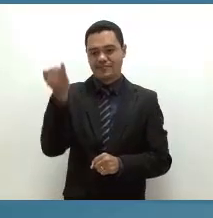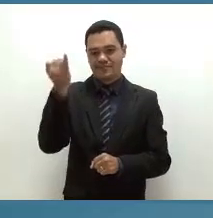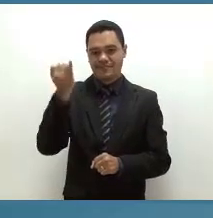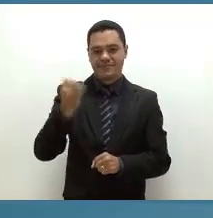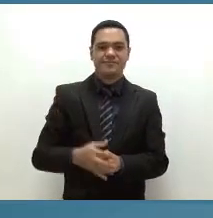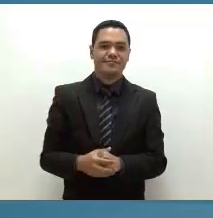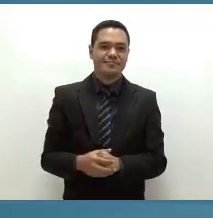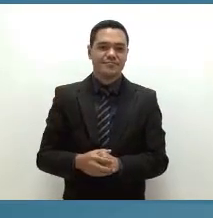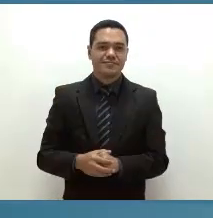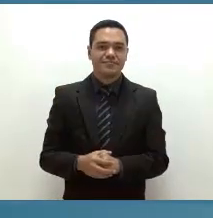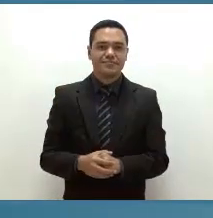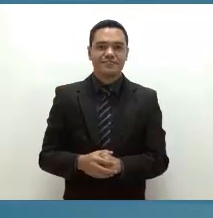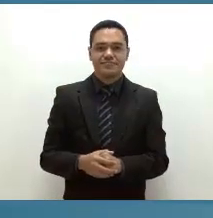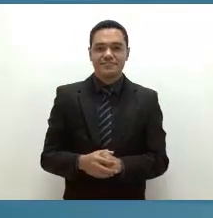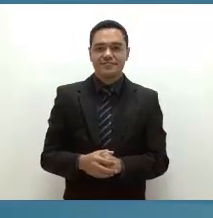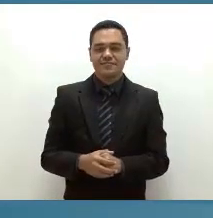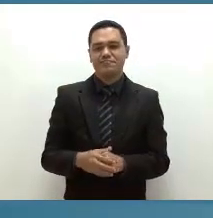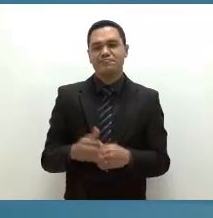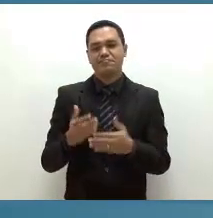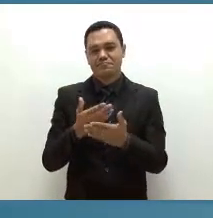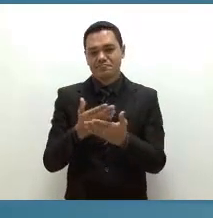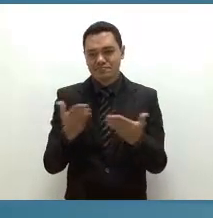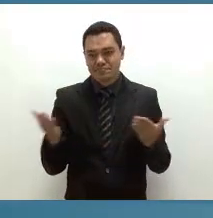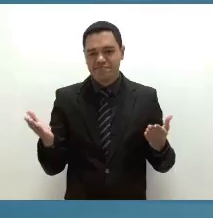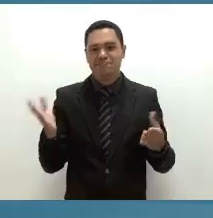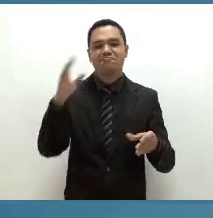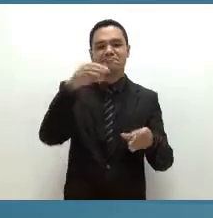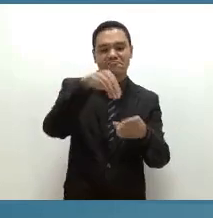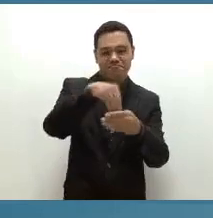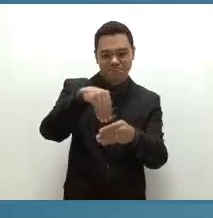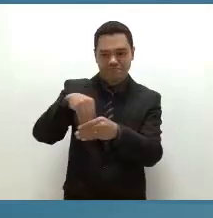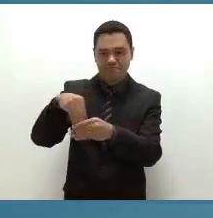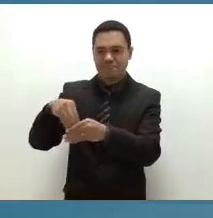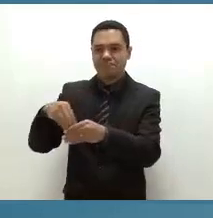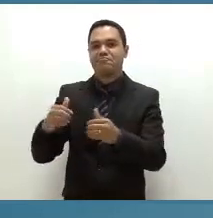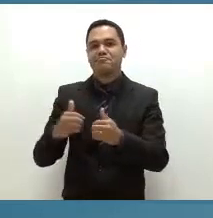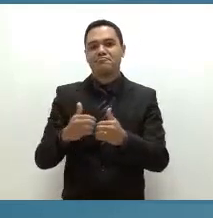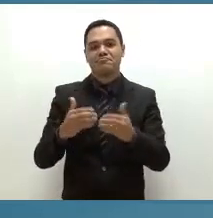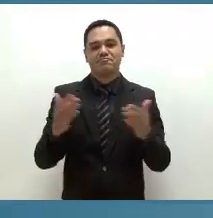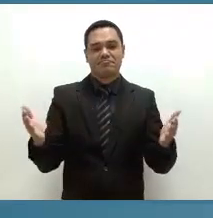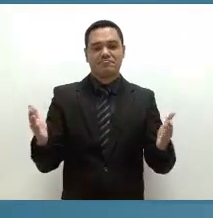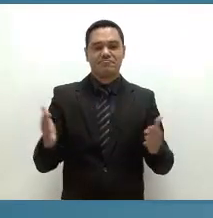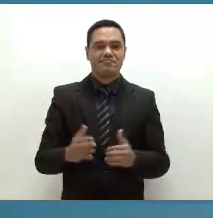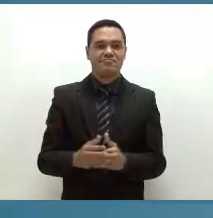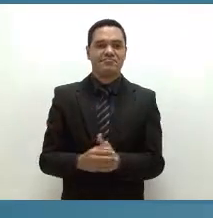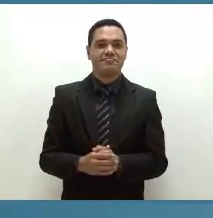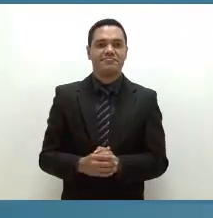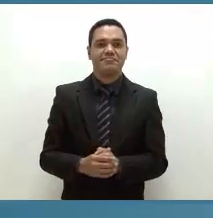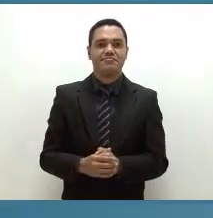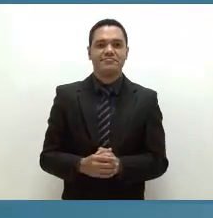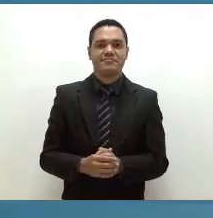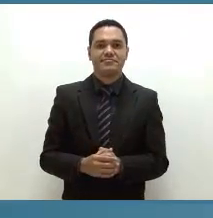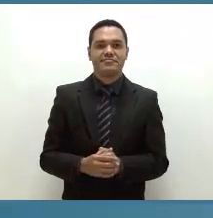Vossas Excelências que seja feita a eleição por aclamação.